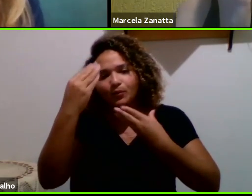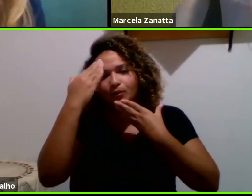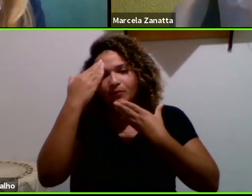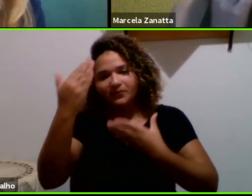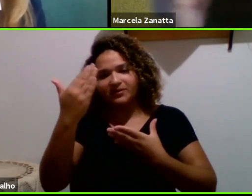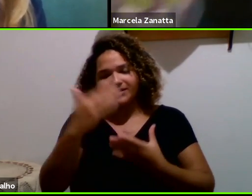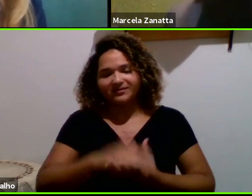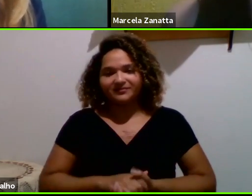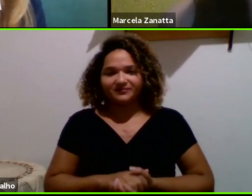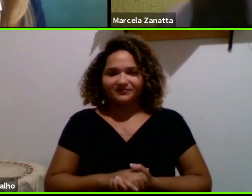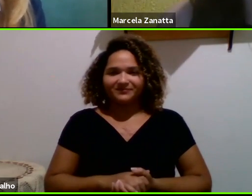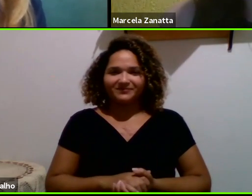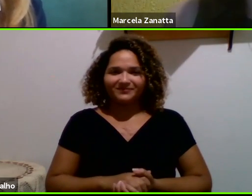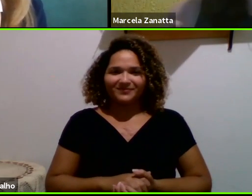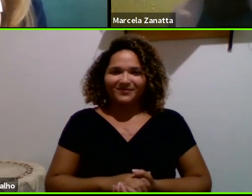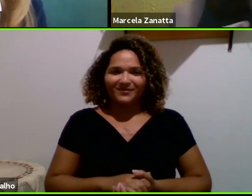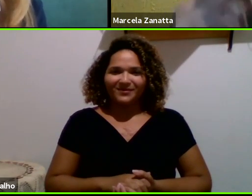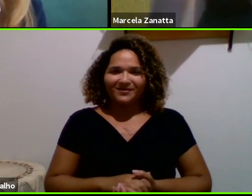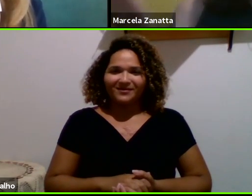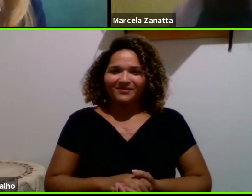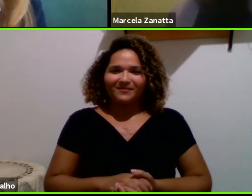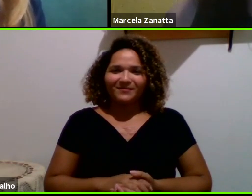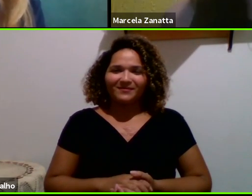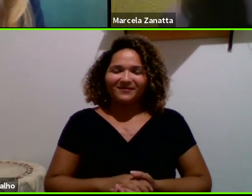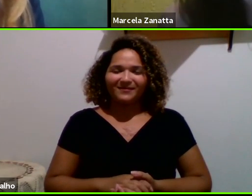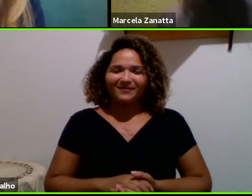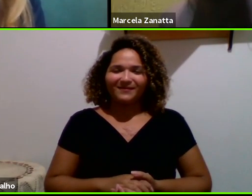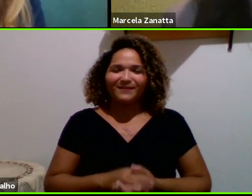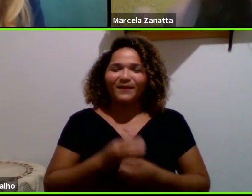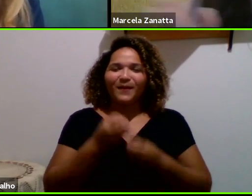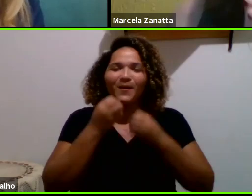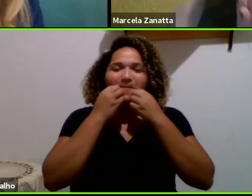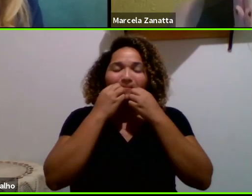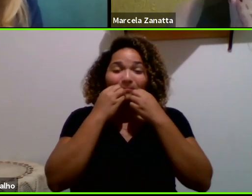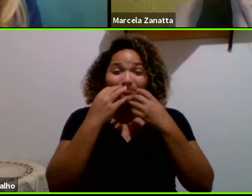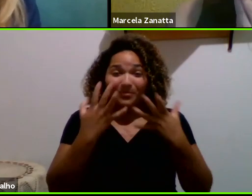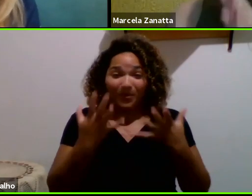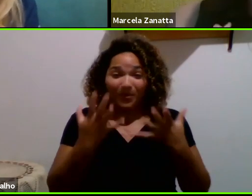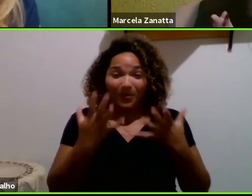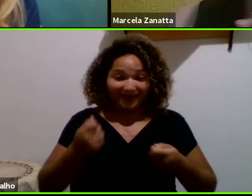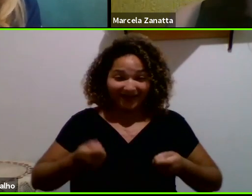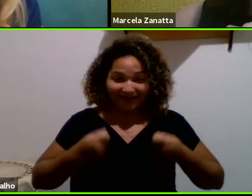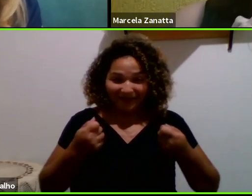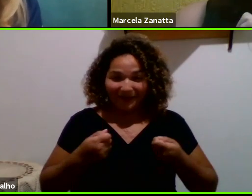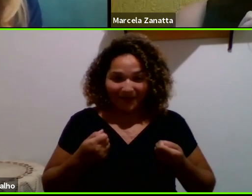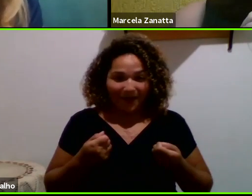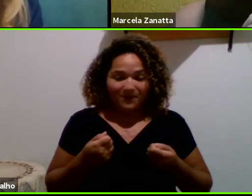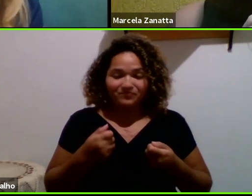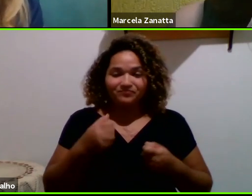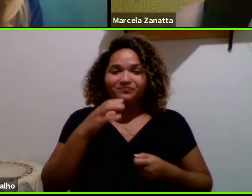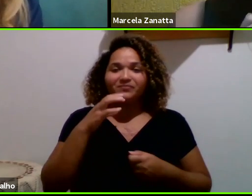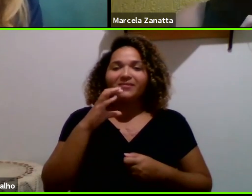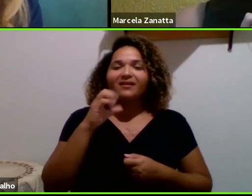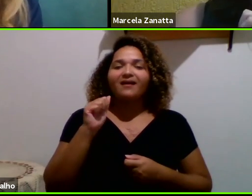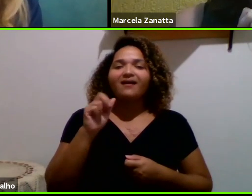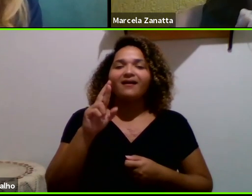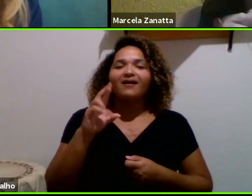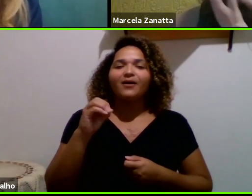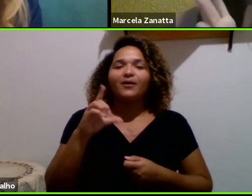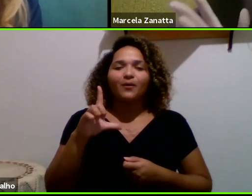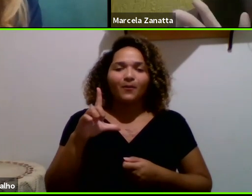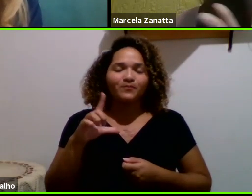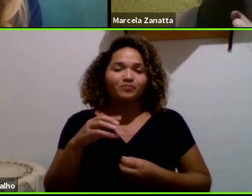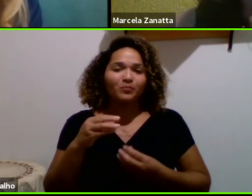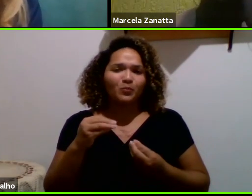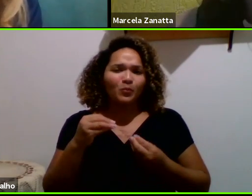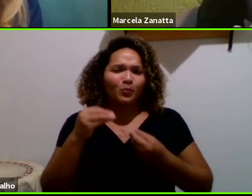Bom, depois de uma apresentação dessas, né, Carol, o que eu posso dizer? É uma alegria enorme estar aqui com vocês hoje. Eu já me sinto